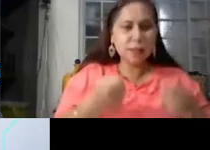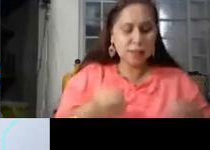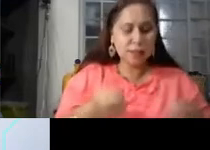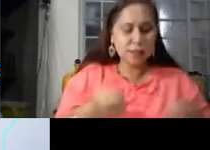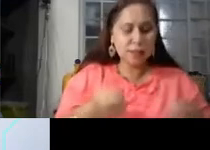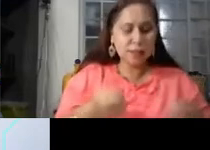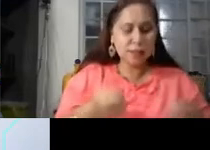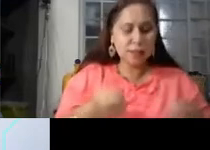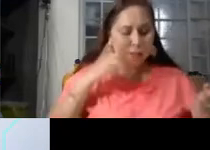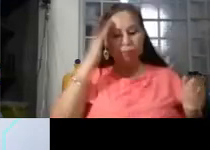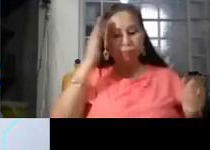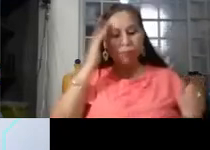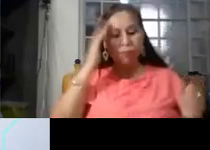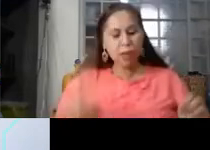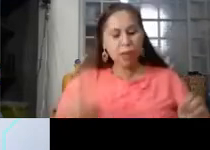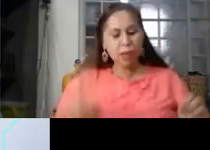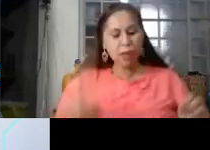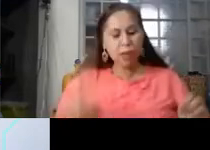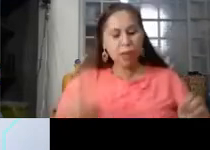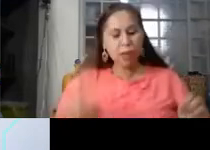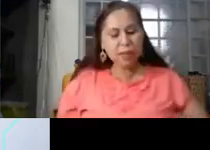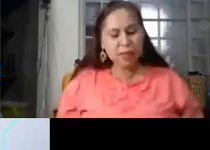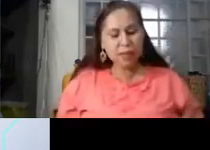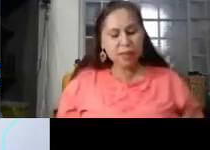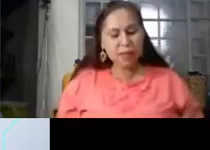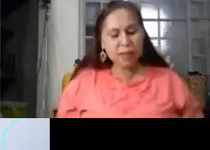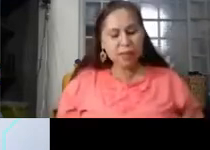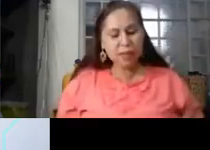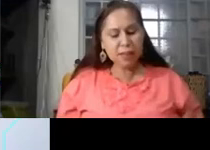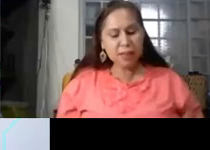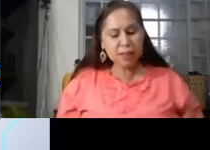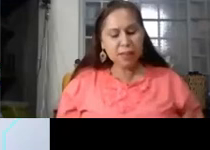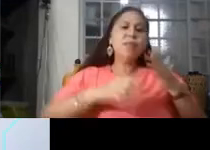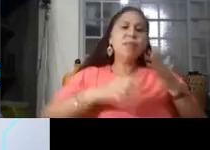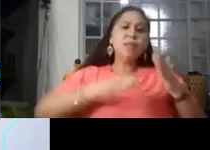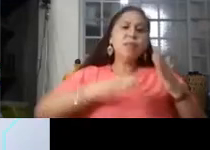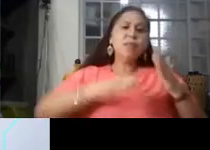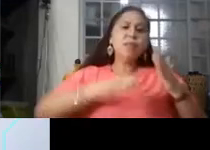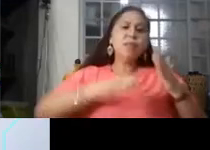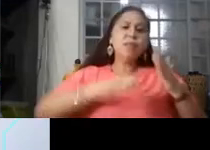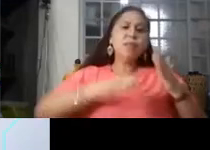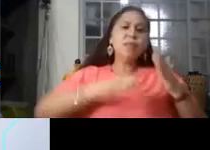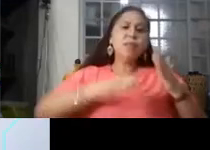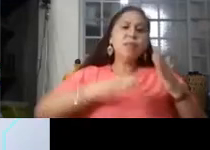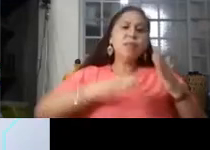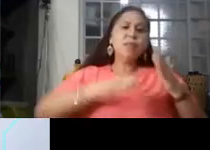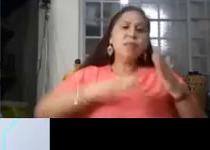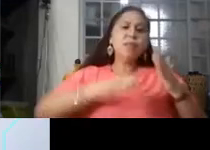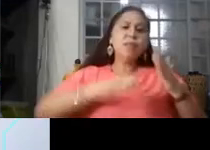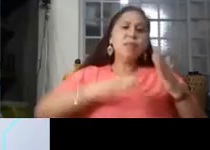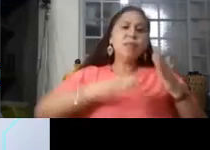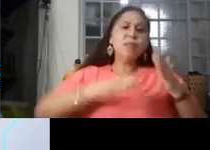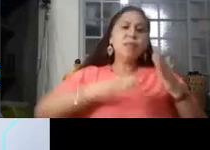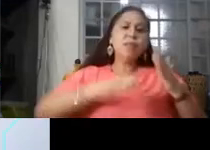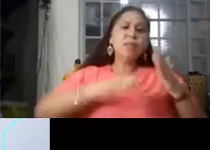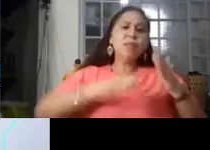tentar e vai conseguindo entender essas questões. E na língua de sinais, da mesma forma, vai ter também.